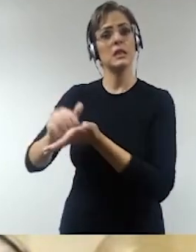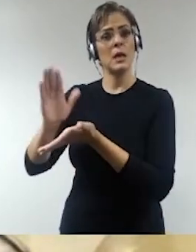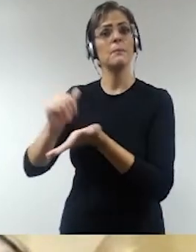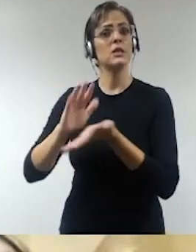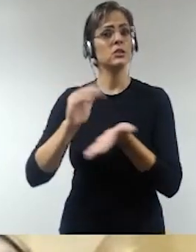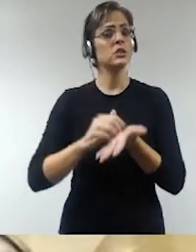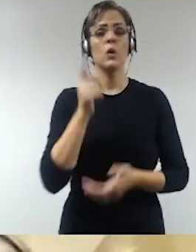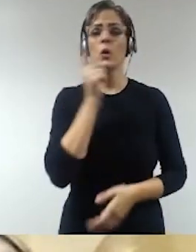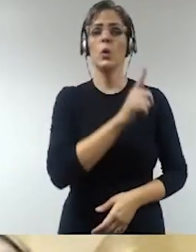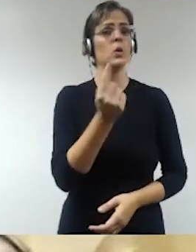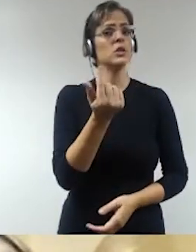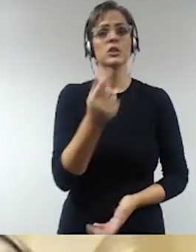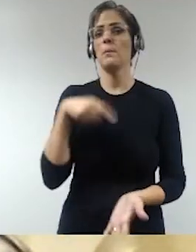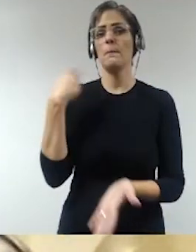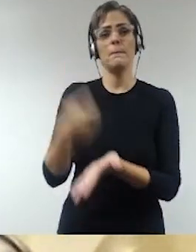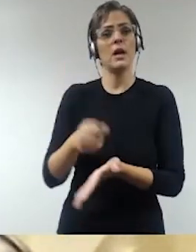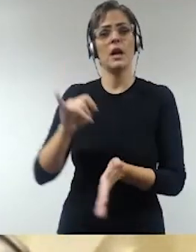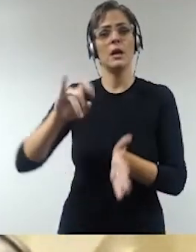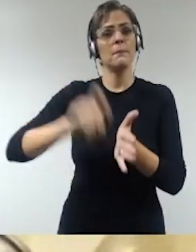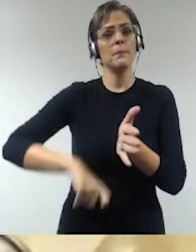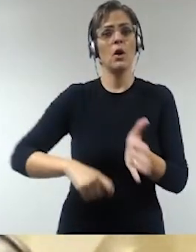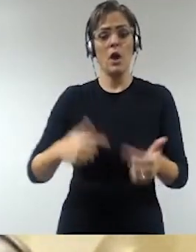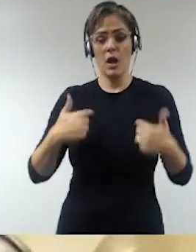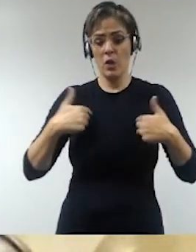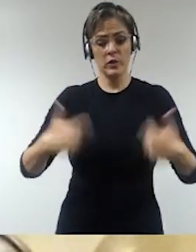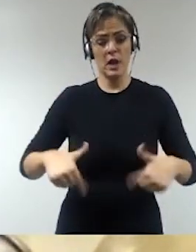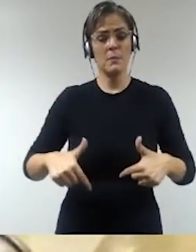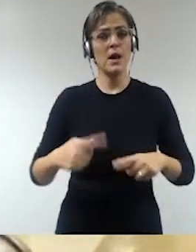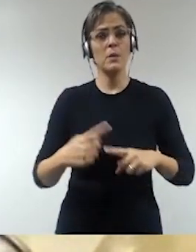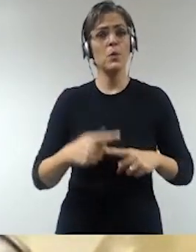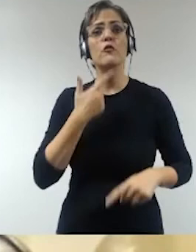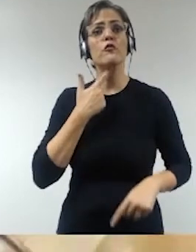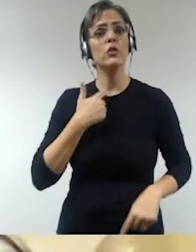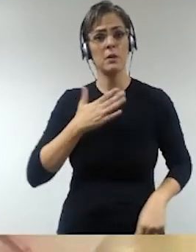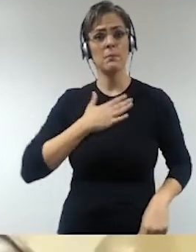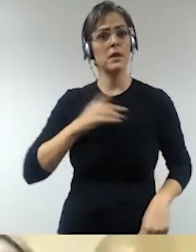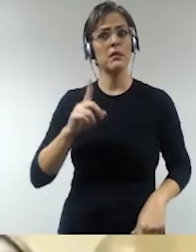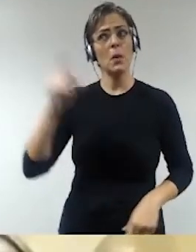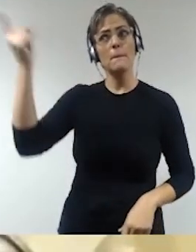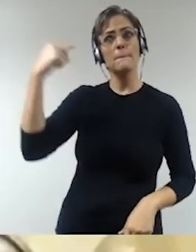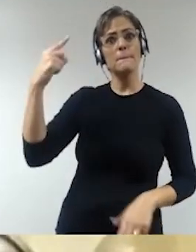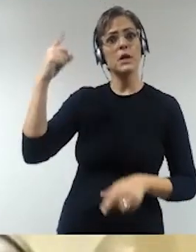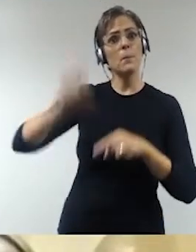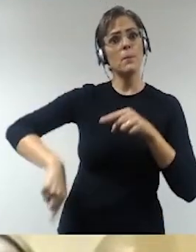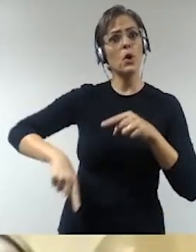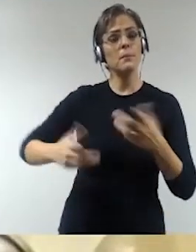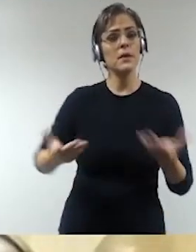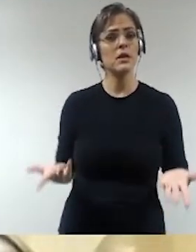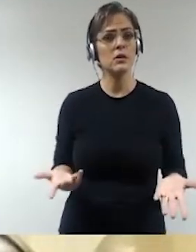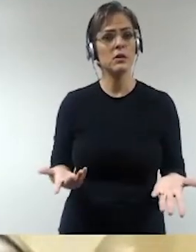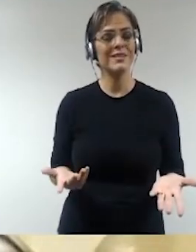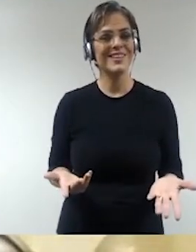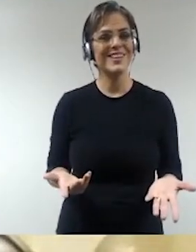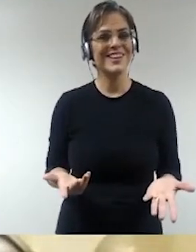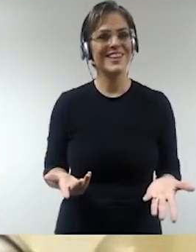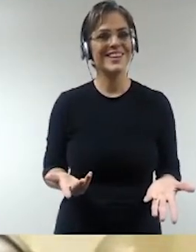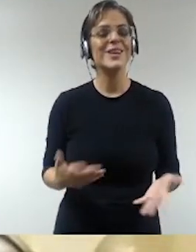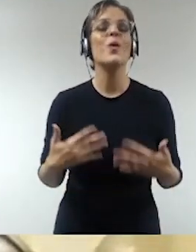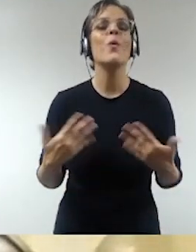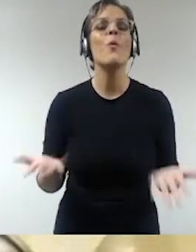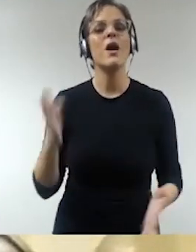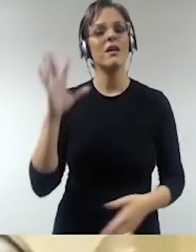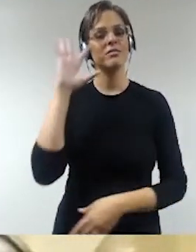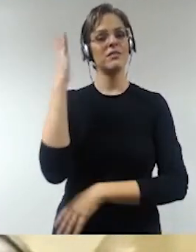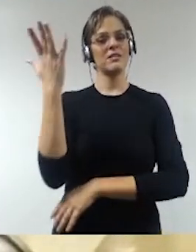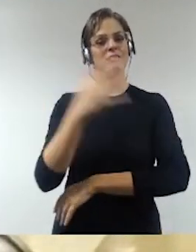eu não consigo pagar imposto, e eu não trabalhei, não foi porque eu não quis, foi porque me proibiram de trabalhar. Ou seja, qual é a decisão